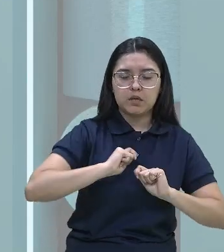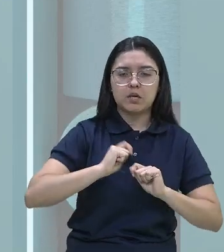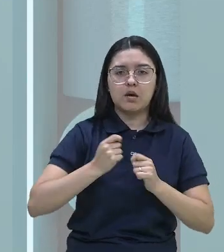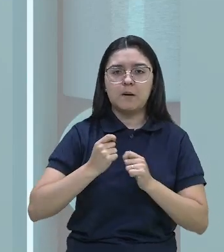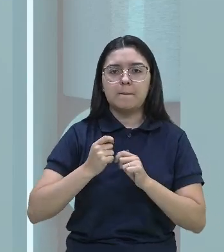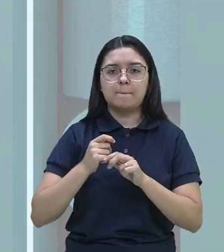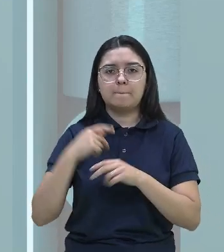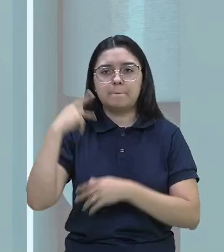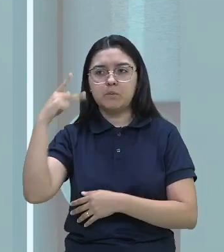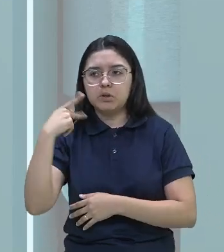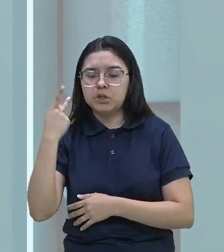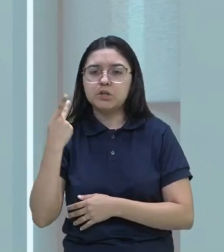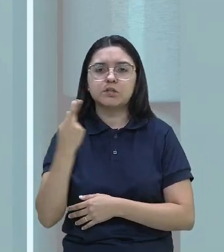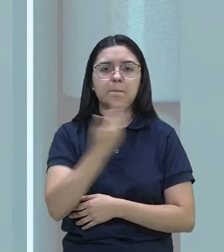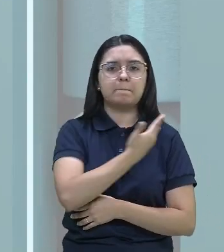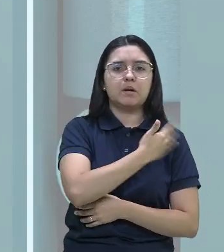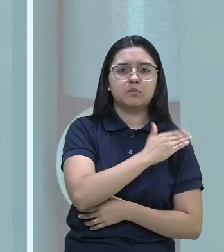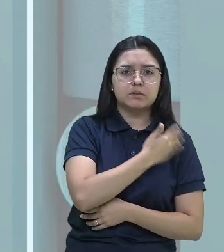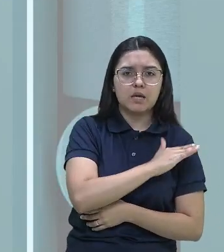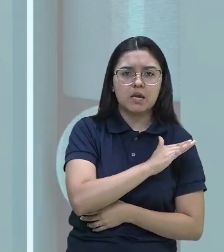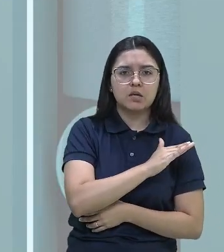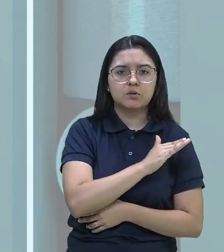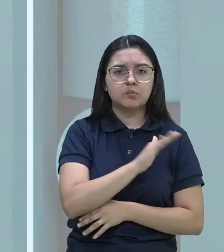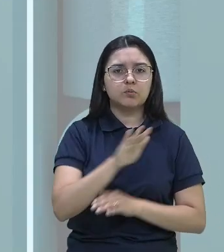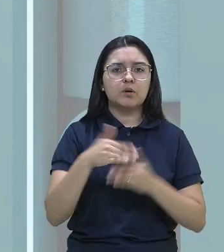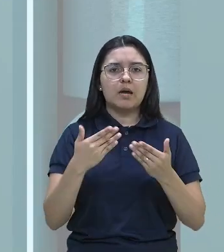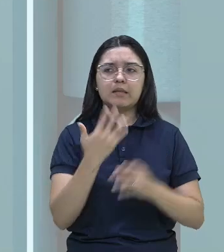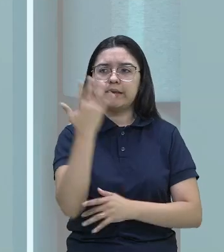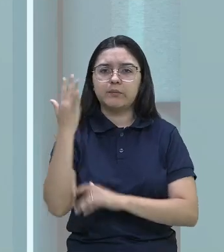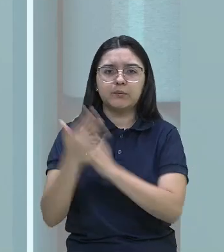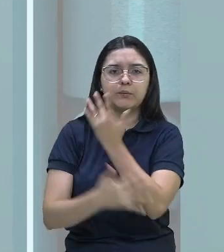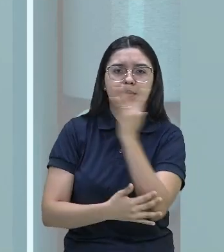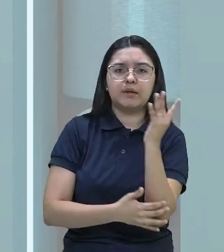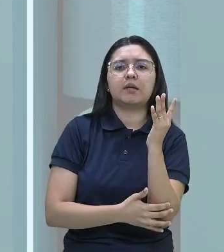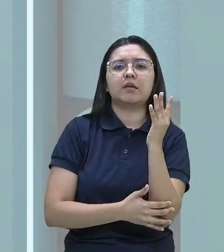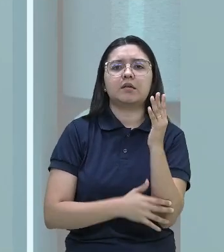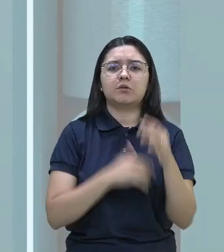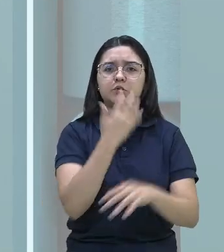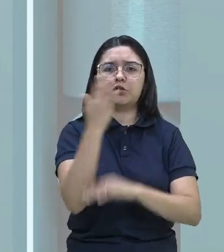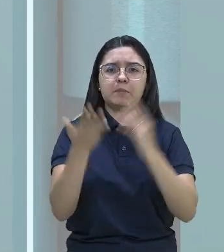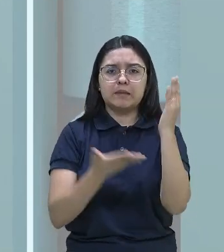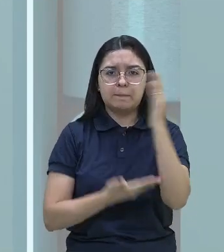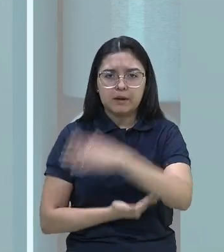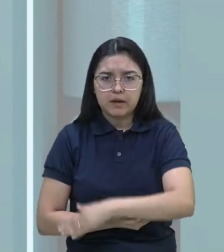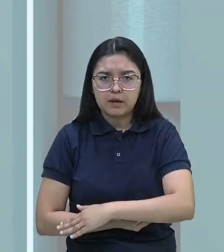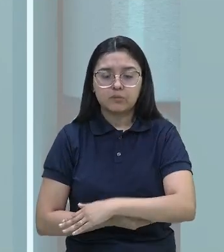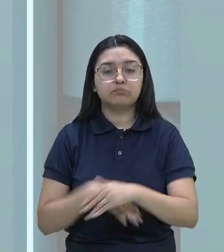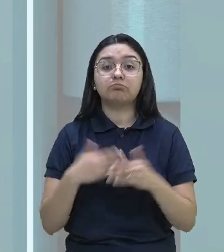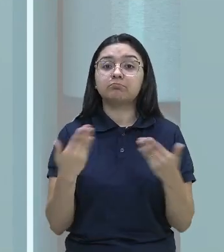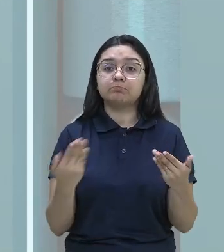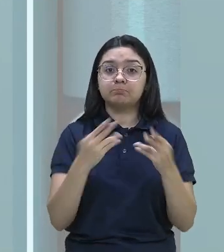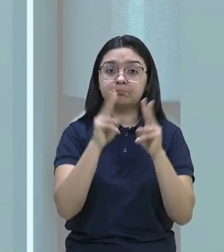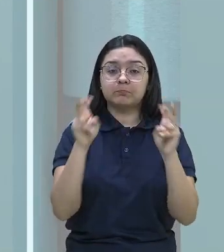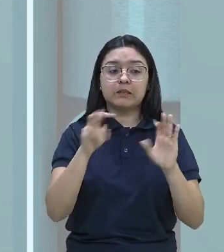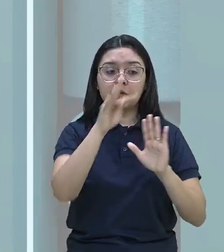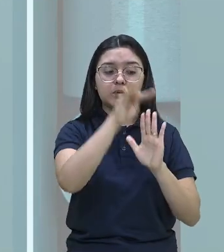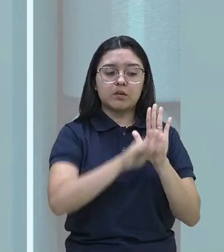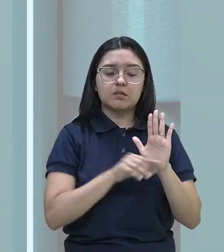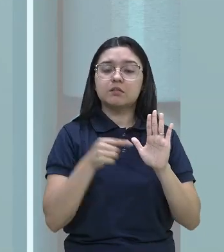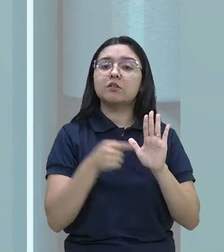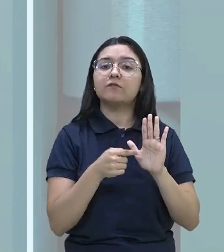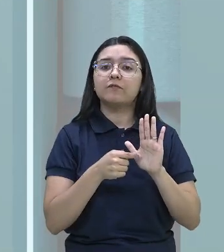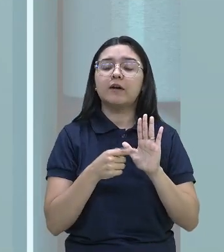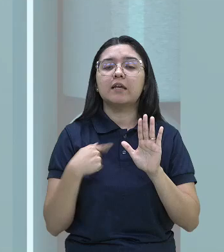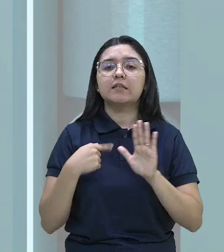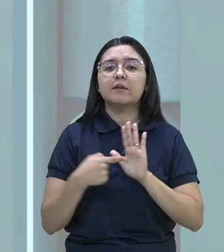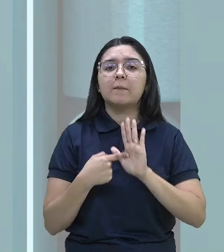falar sobre preconceitos, nós vamos falar sobre a natureza, sobre desmatamento. Então, esse texto vai trazer esse